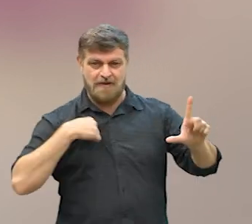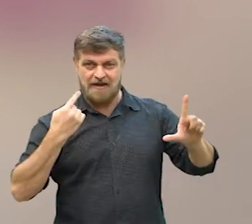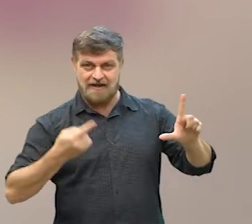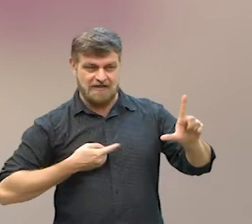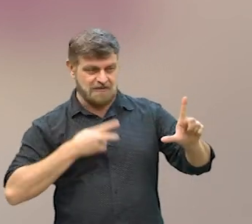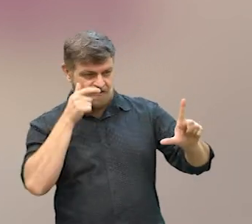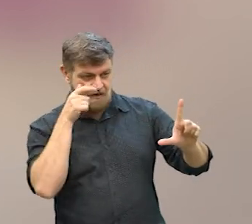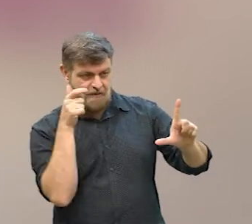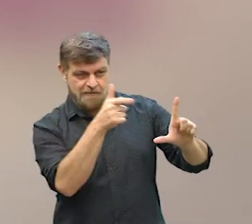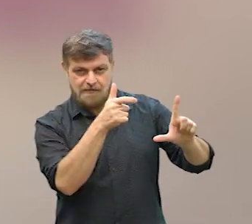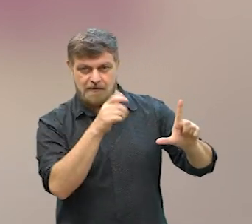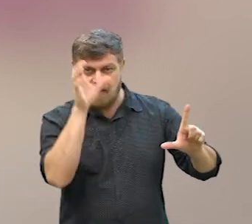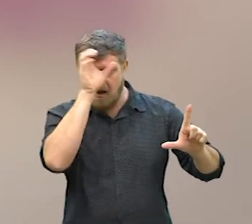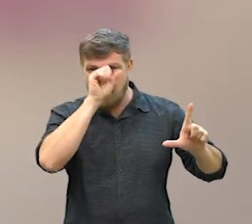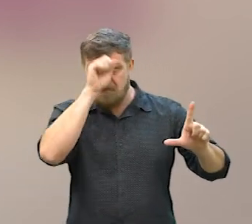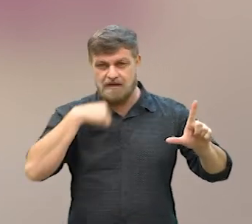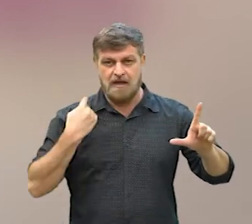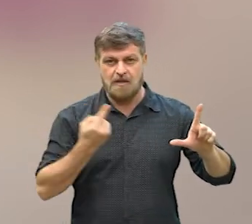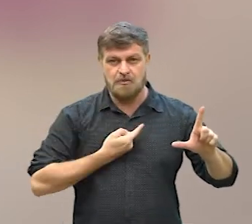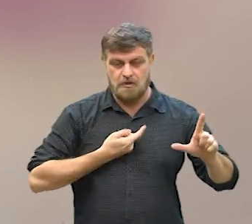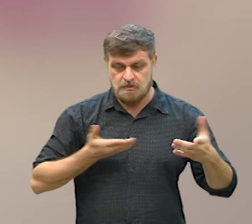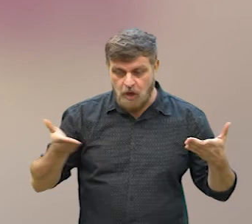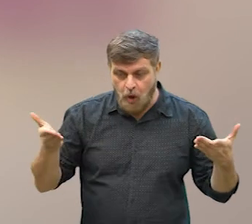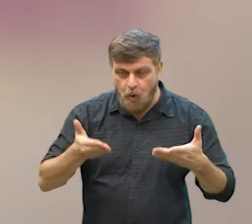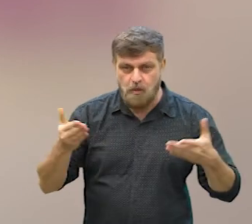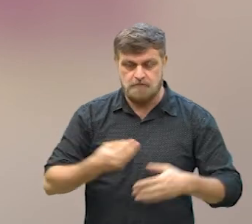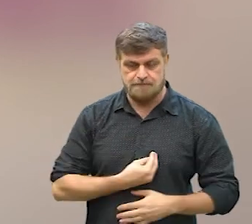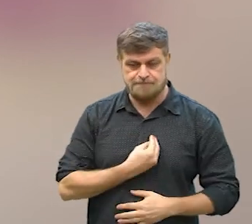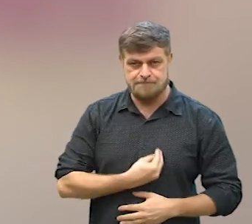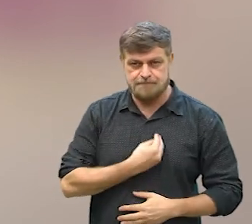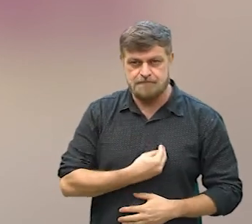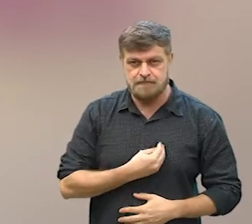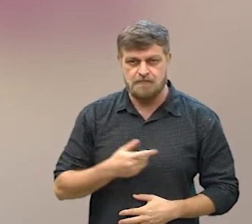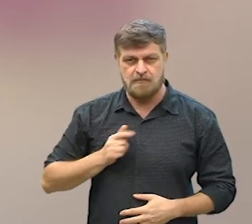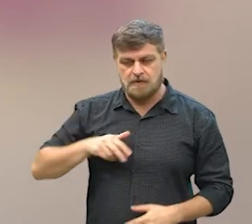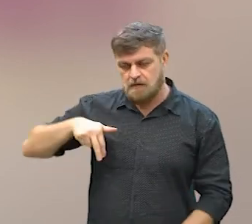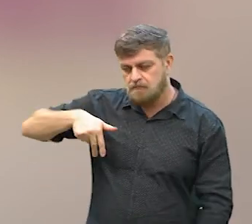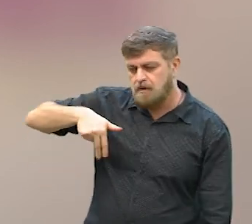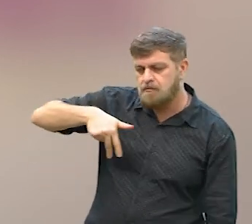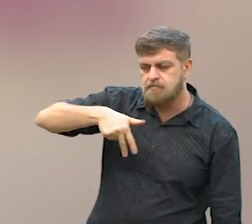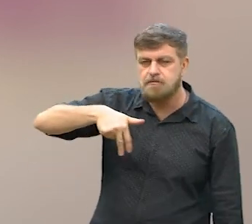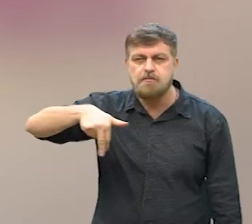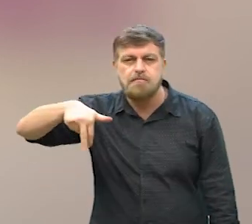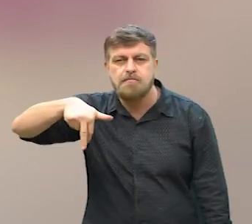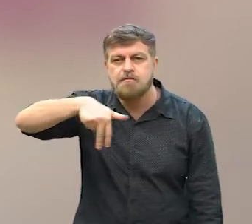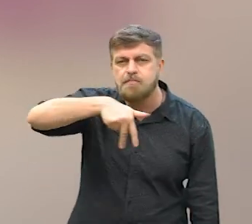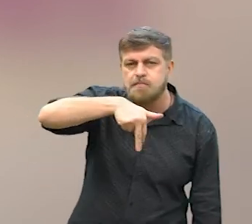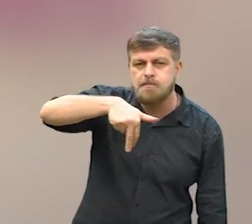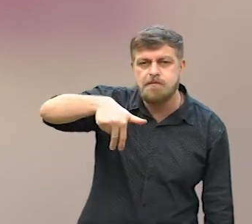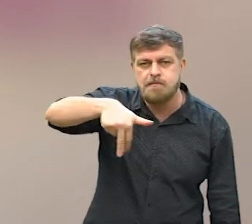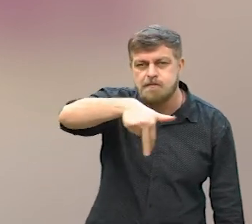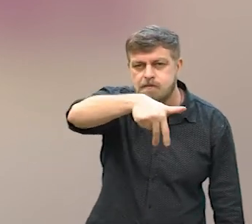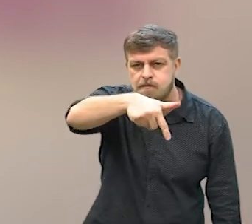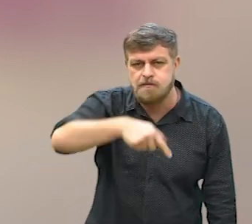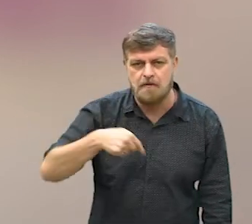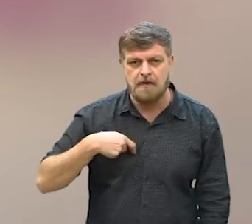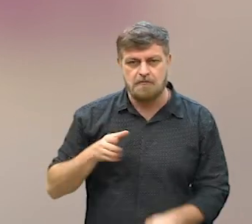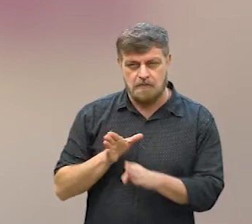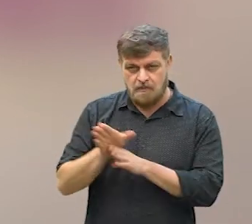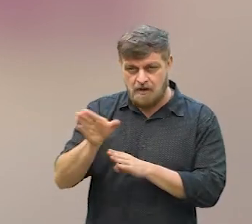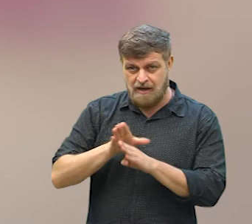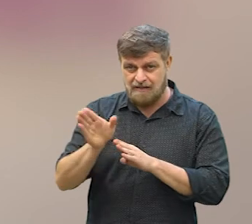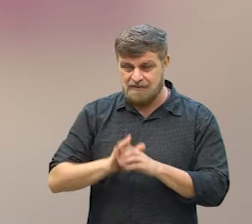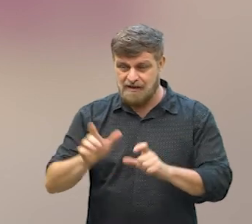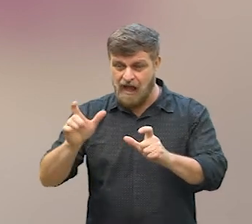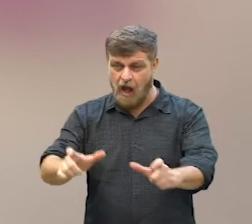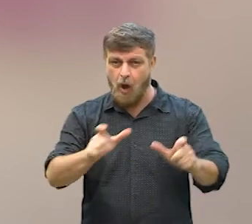são essenciais aí nesse mundo que nós estamos vivendo hoje. O andar ao ar livre não é muito